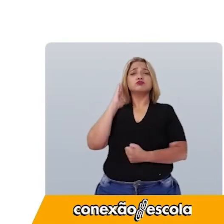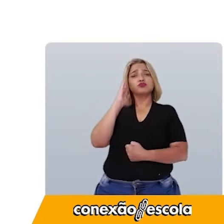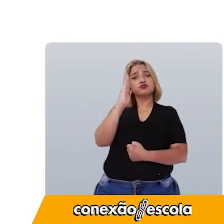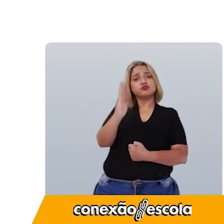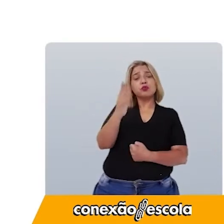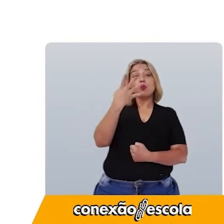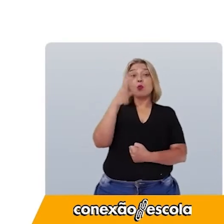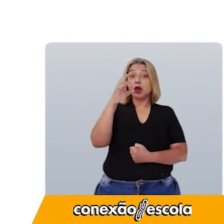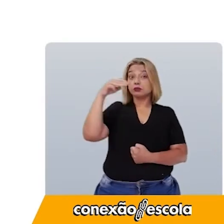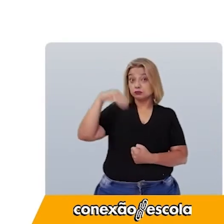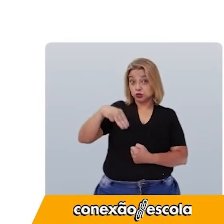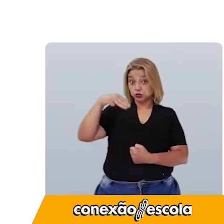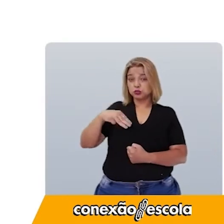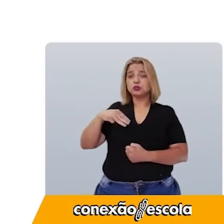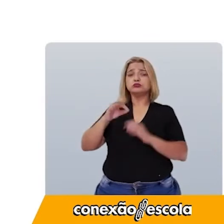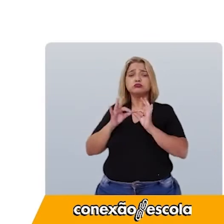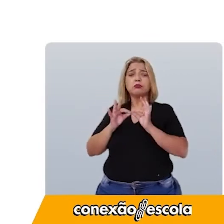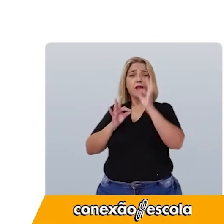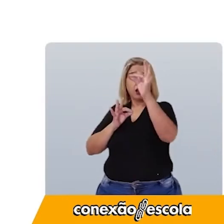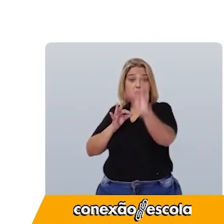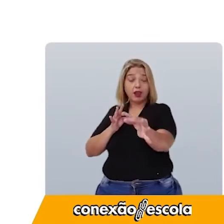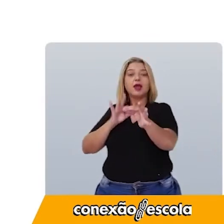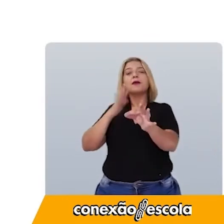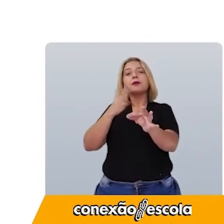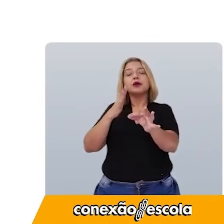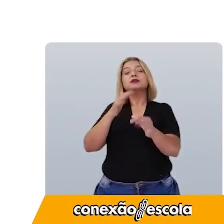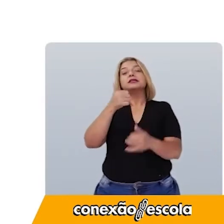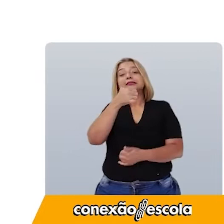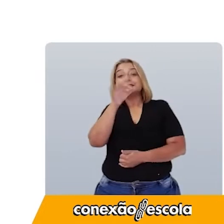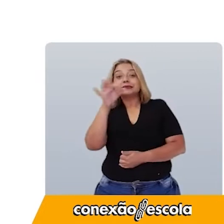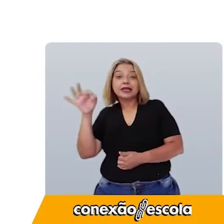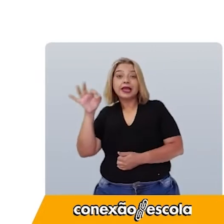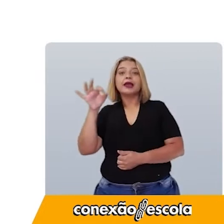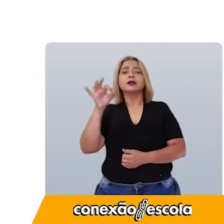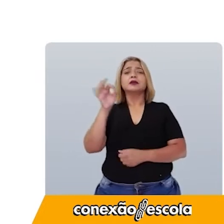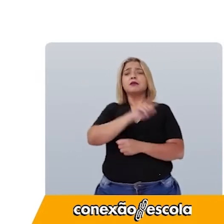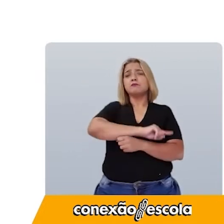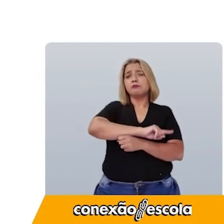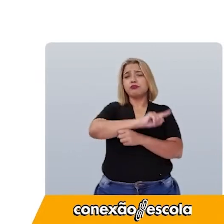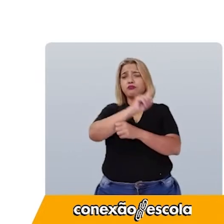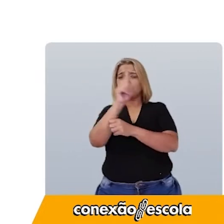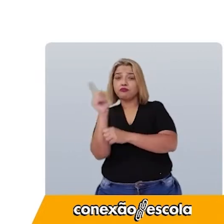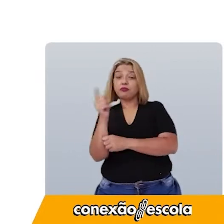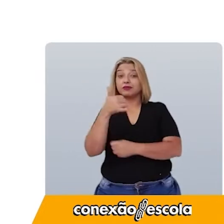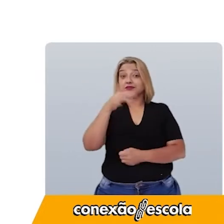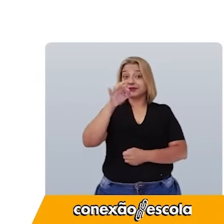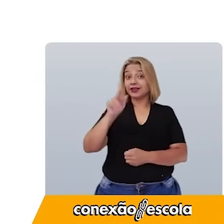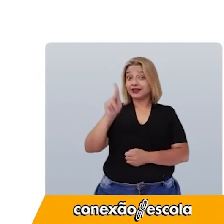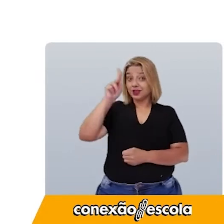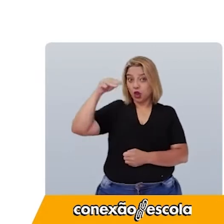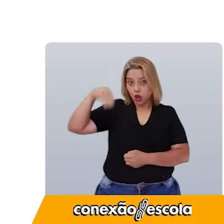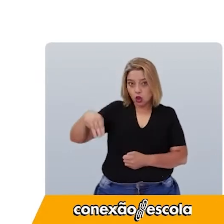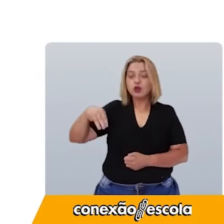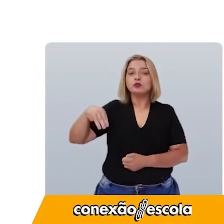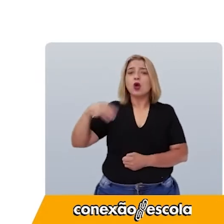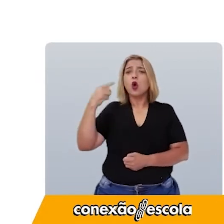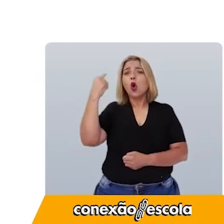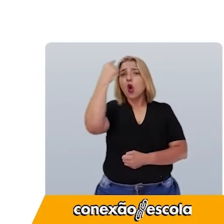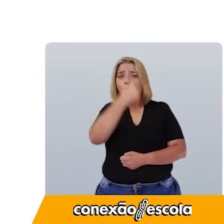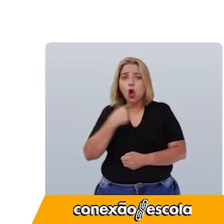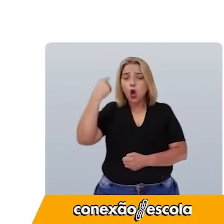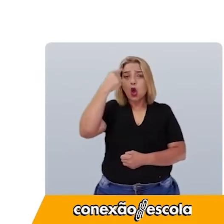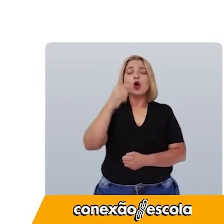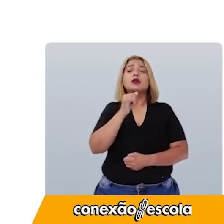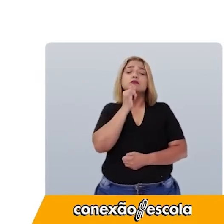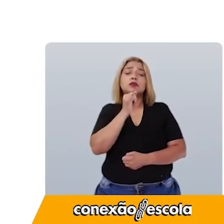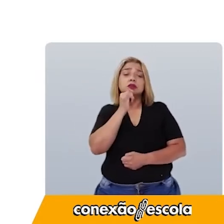numa velocidade de 100 km por hora. Se a velocidade fosse de apenas 80 km por